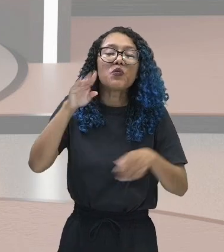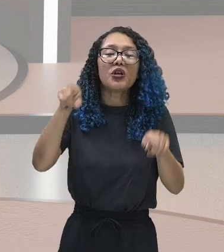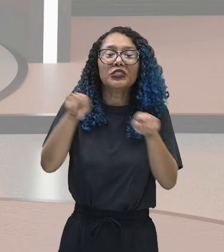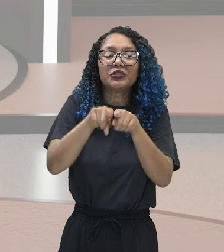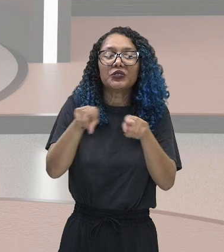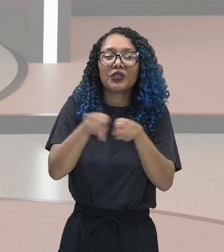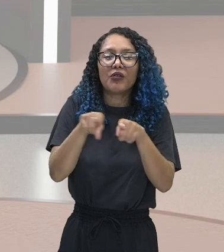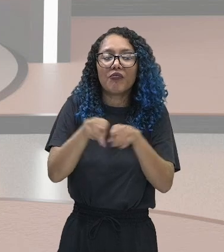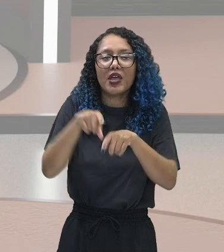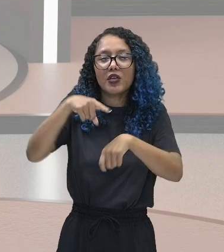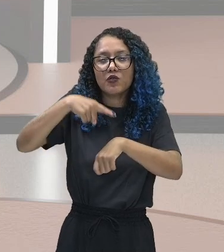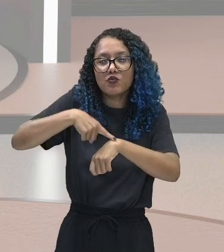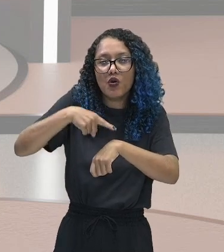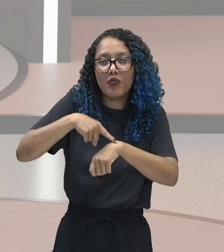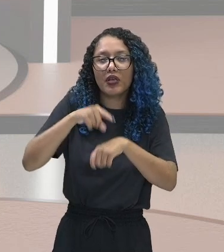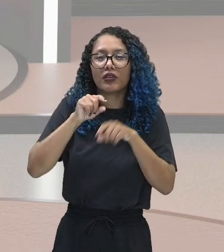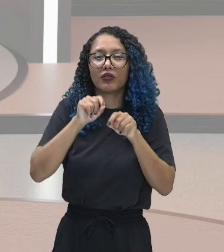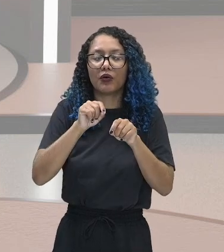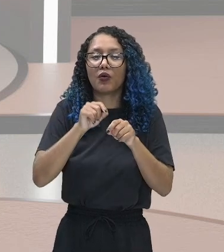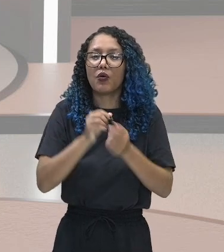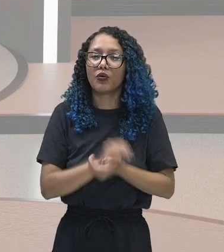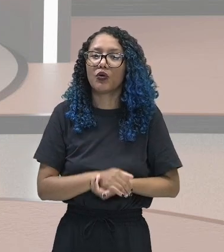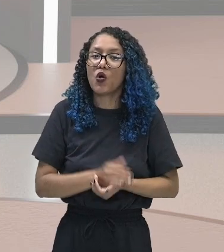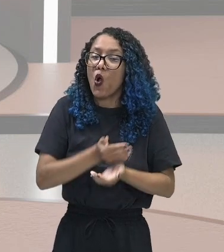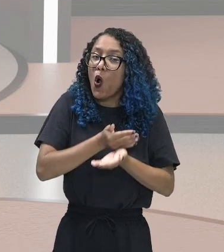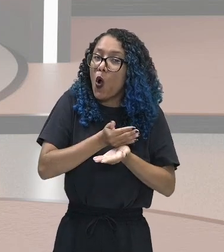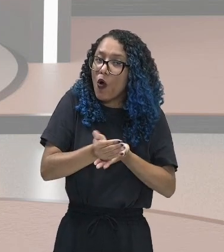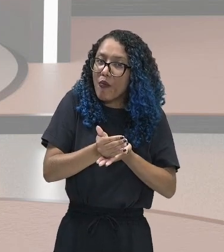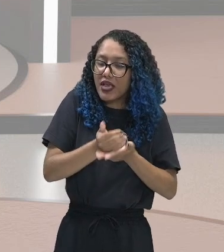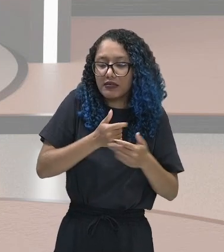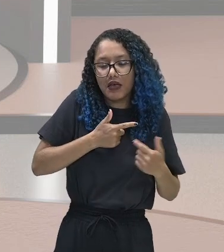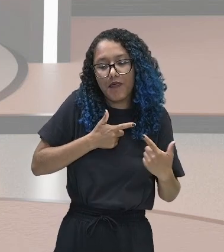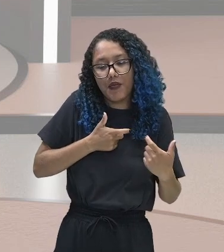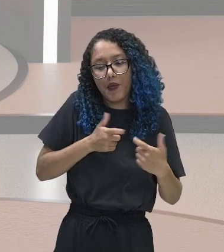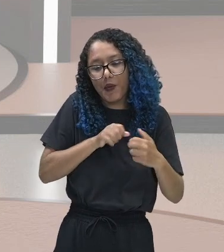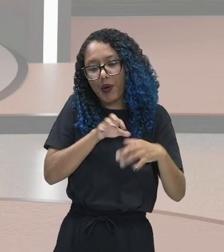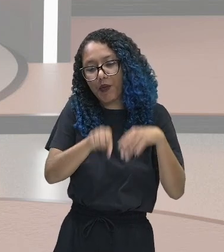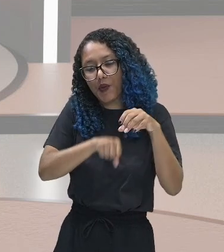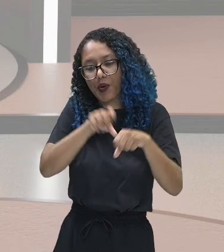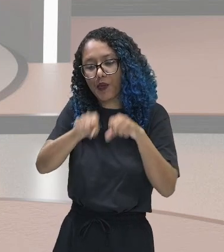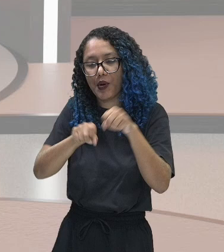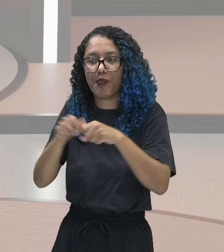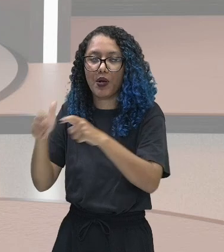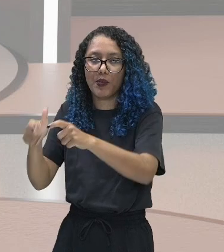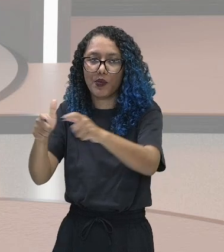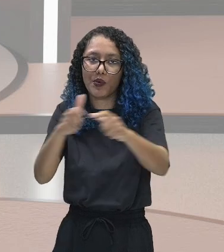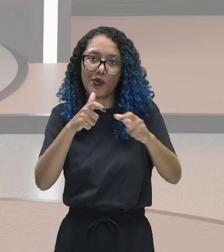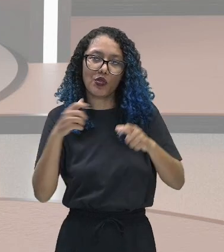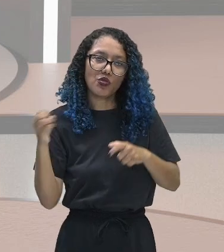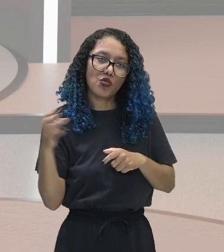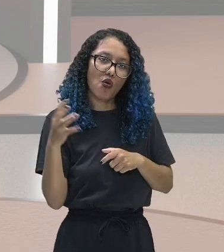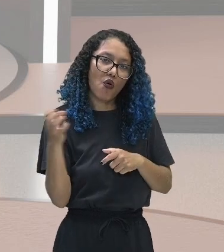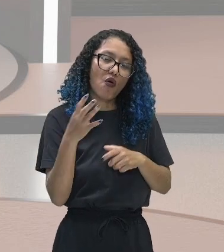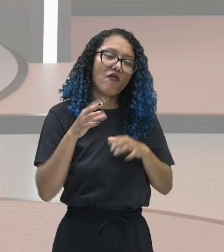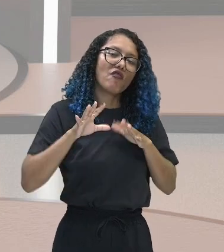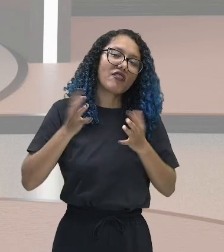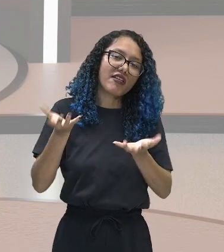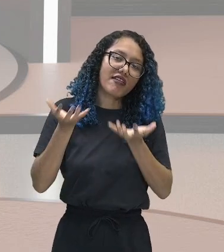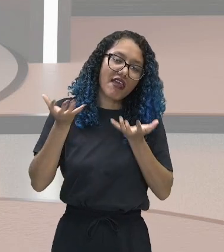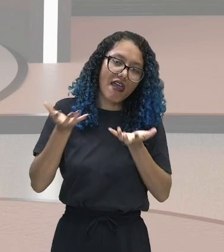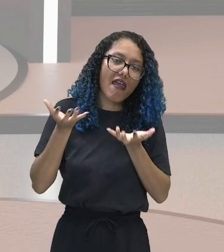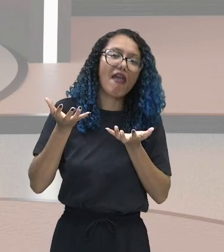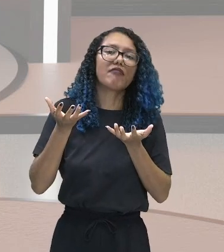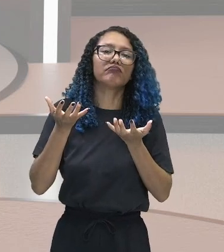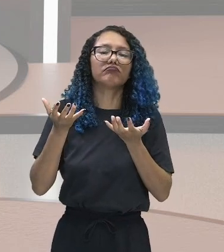persas, então, eles vão partindo aí, buscando, então, novas localidades para fazer o seu imperialismo. E, de um